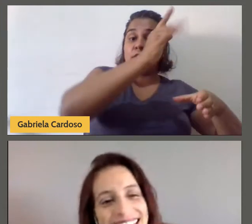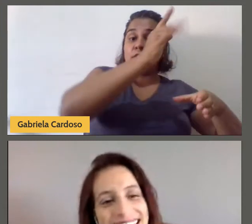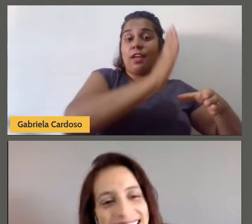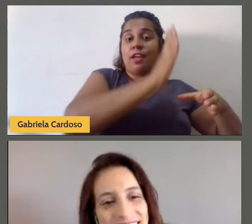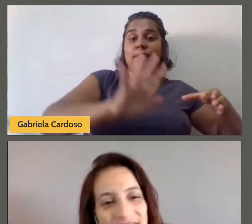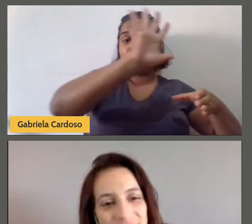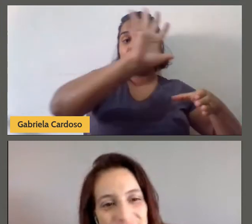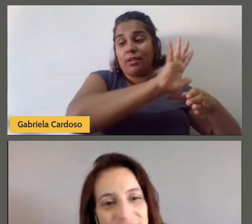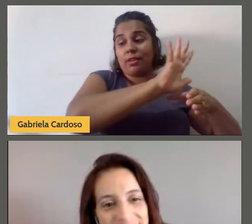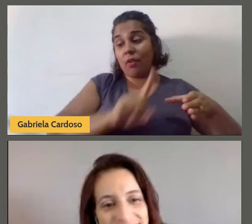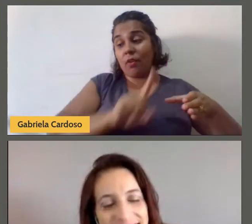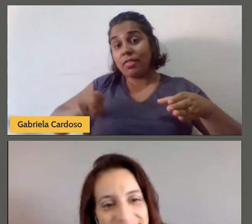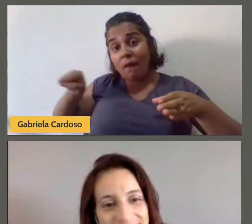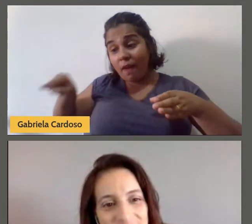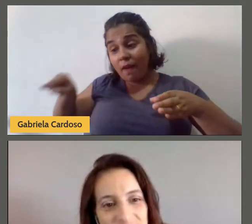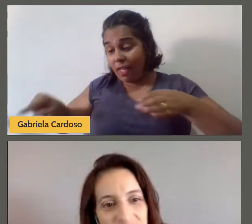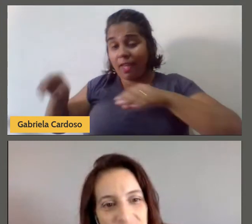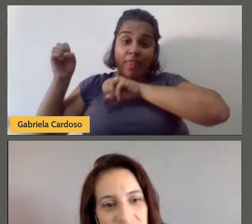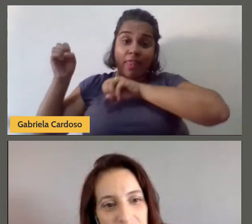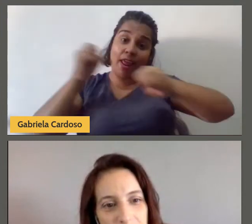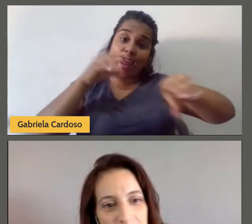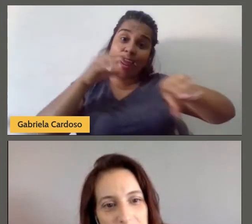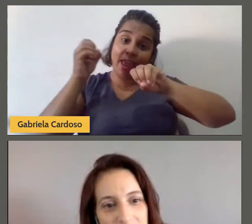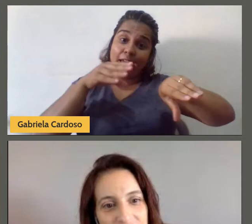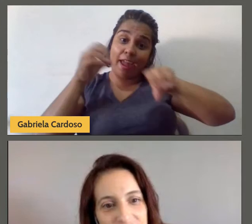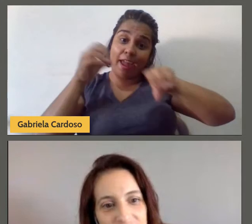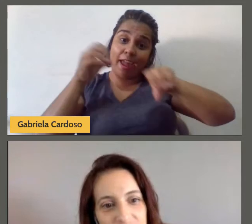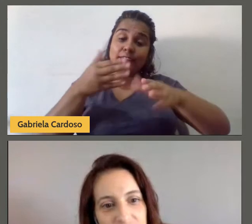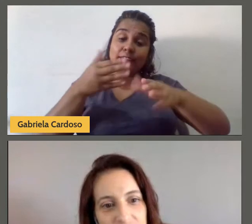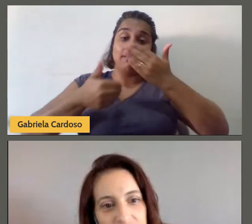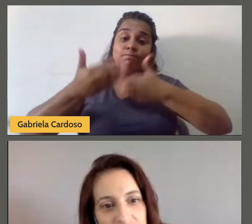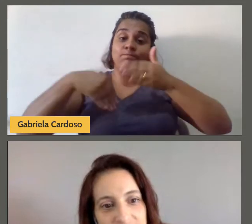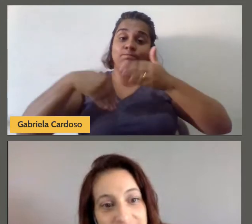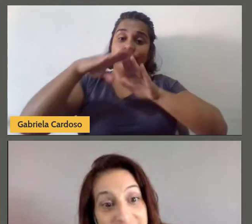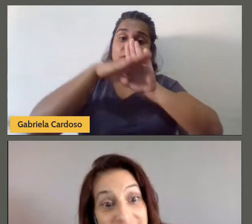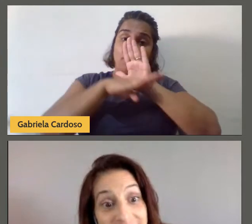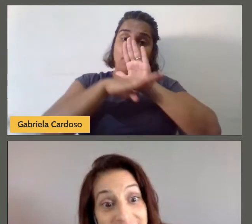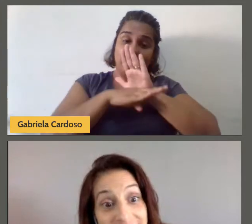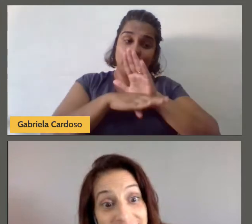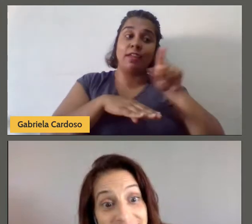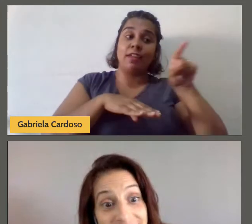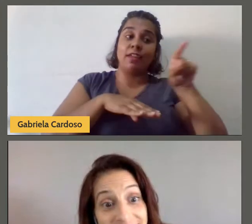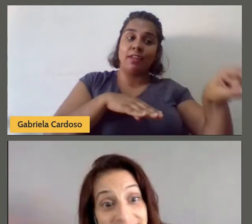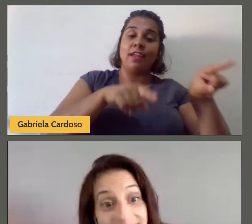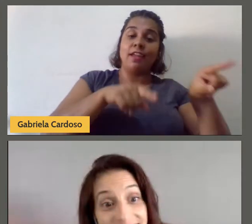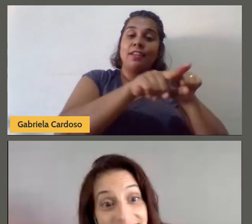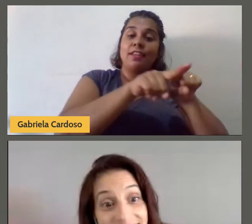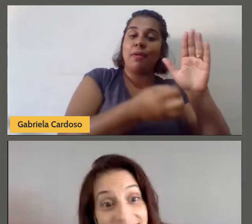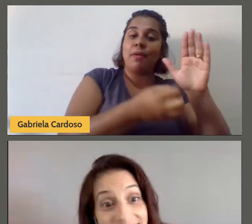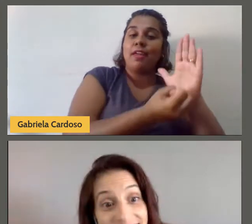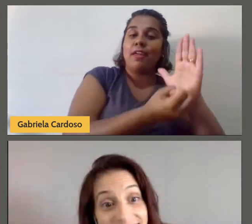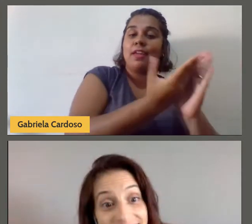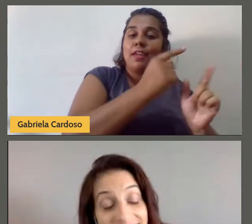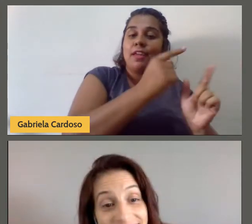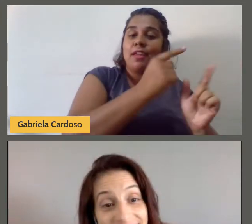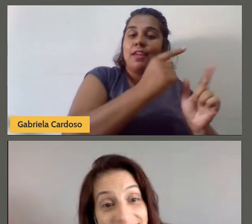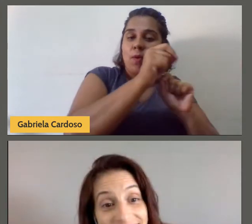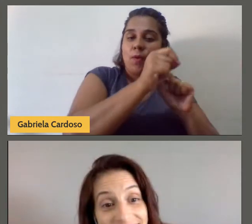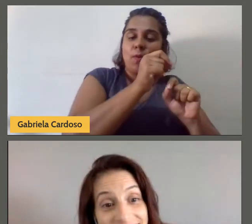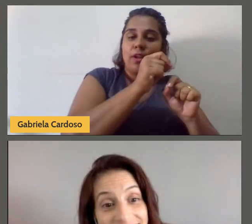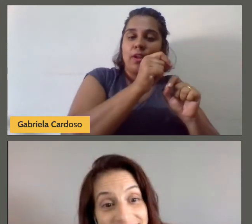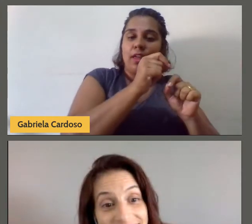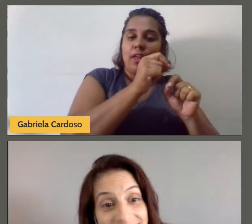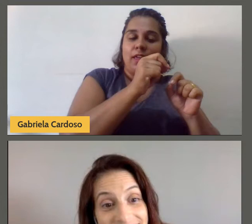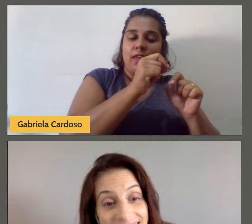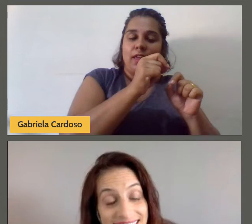arepa para esses chefes brasileiros. E aí o chefe brasileiro criava um recheio típico para essa arepa. Então hoje a gente tem rodando o